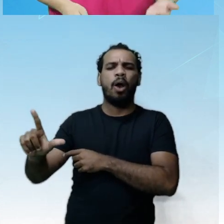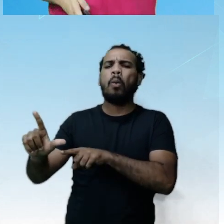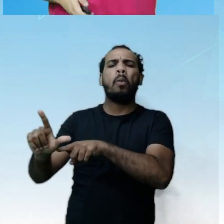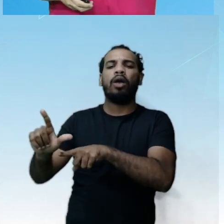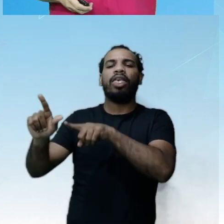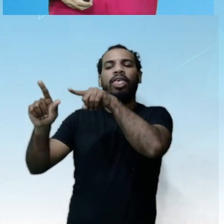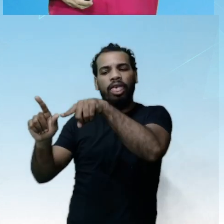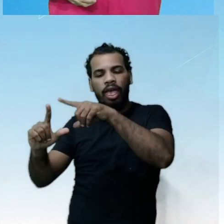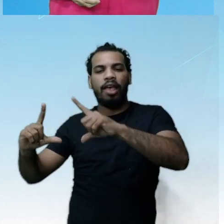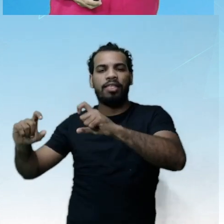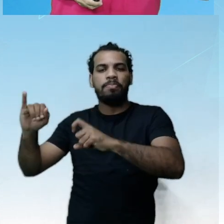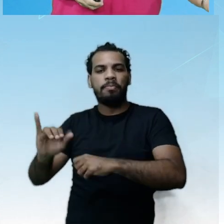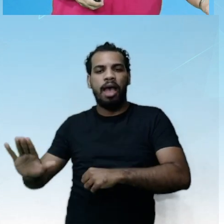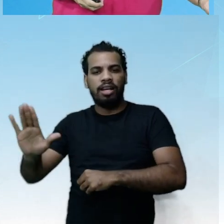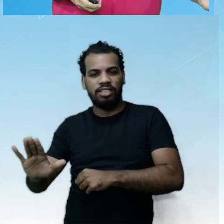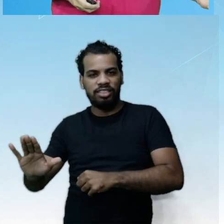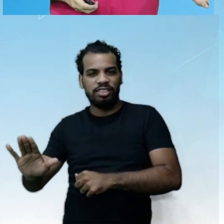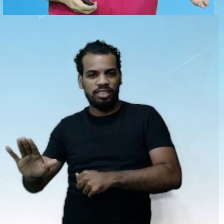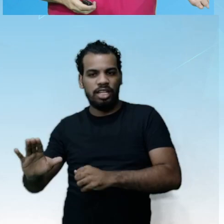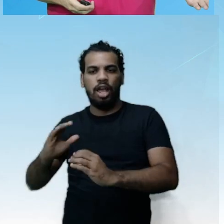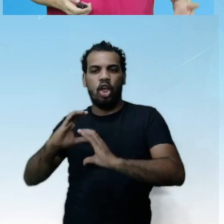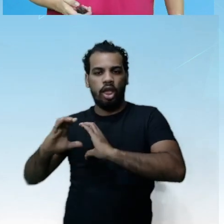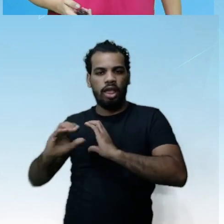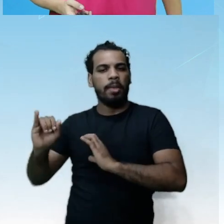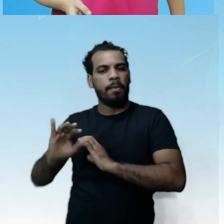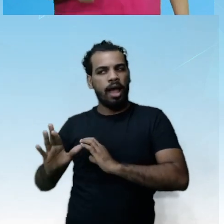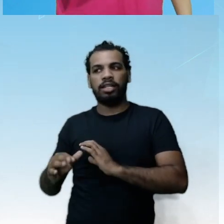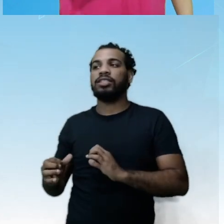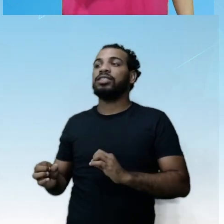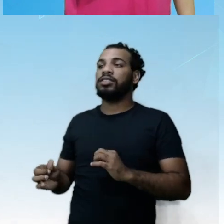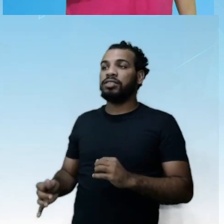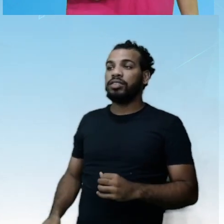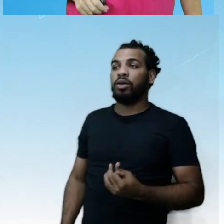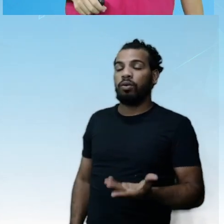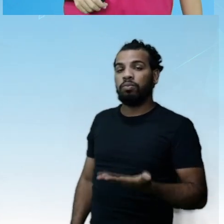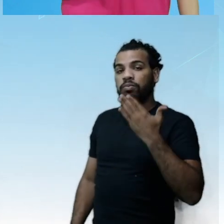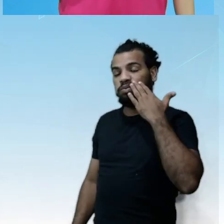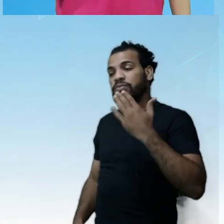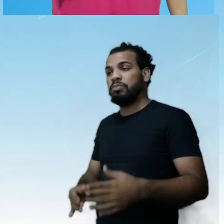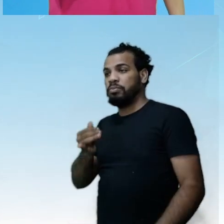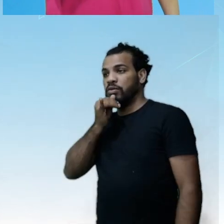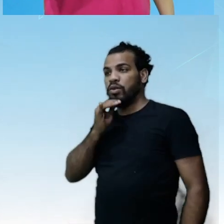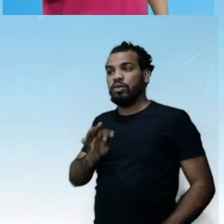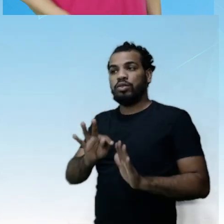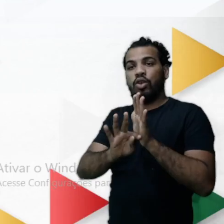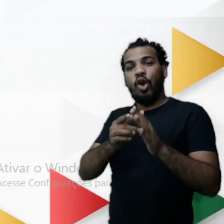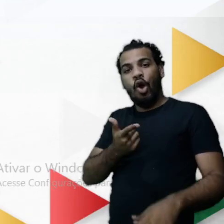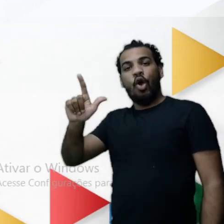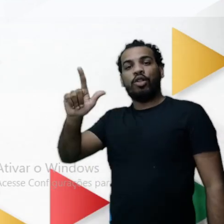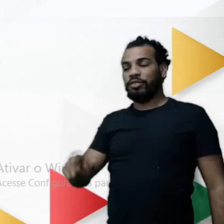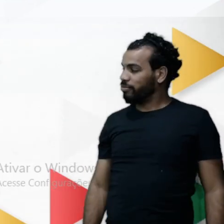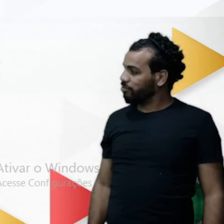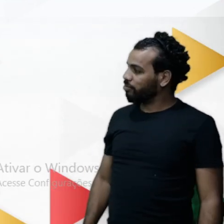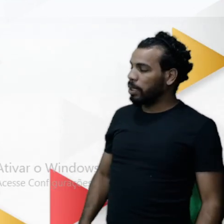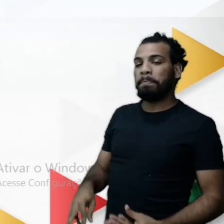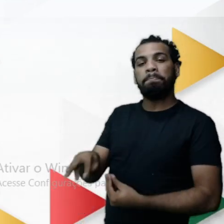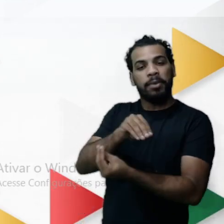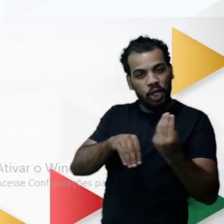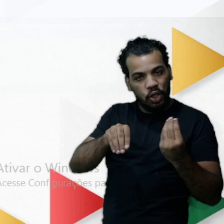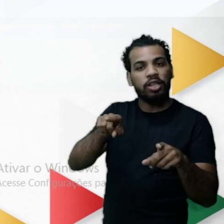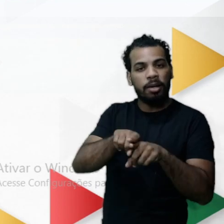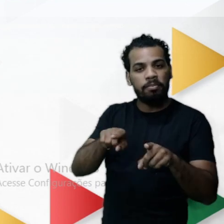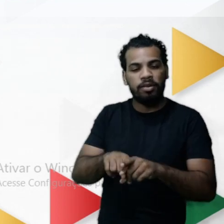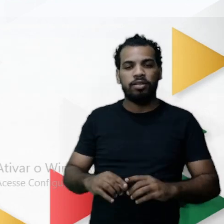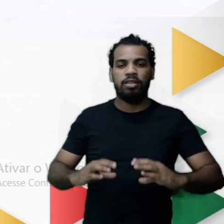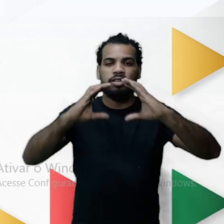objetivo, certo? Um determinado objetivo. E aí, vejam só nesse caso, um outro gênero textual misto,